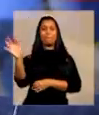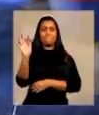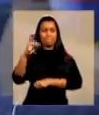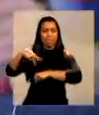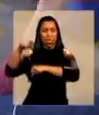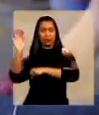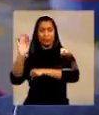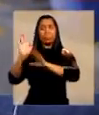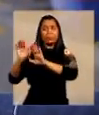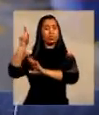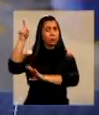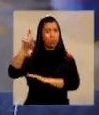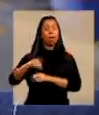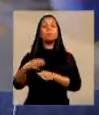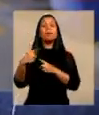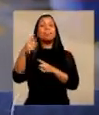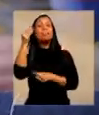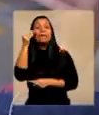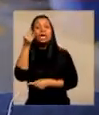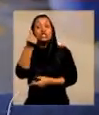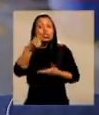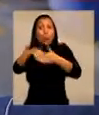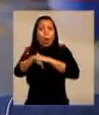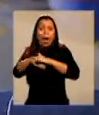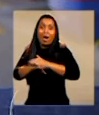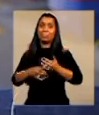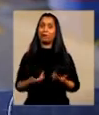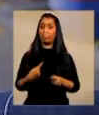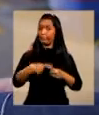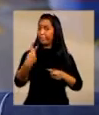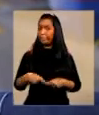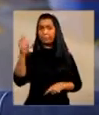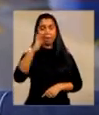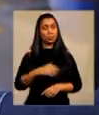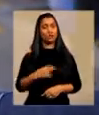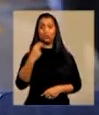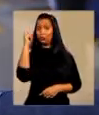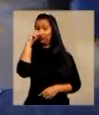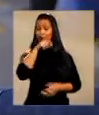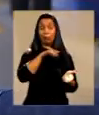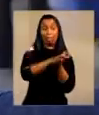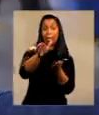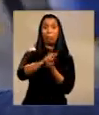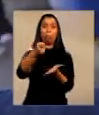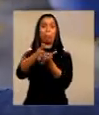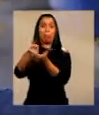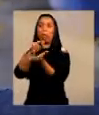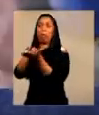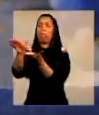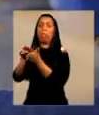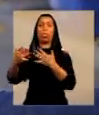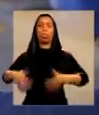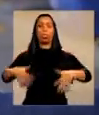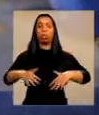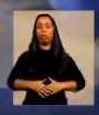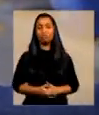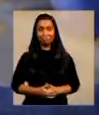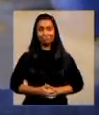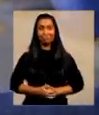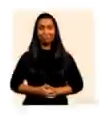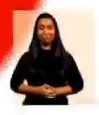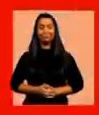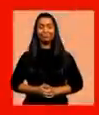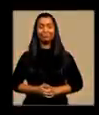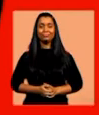indo pra França, vou ficar uns tempos para fora, para tentar guardar dinheiro um pouco, né? Porque aqui Santos não guarda, aqui você paga dívida, aqui você paga conta, simples